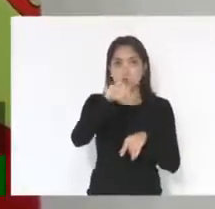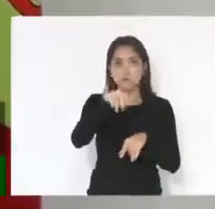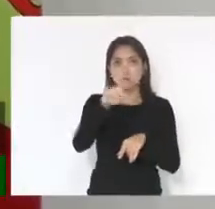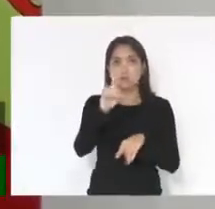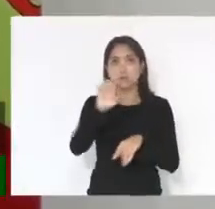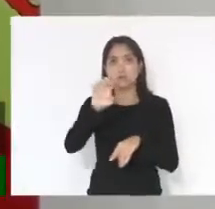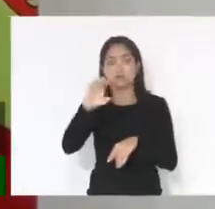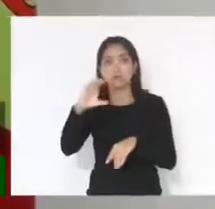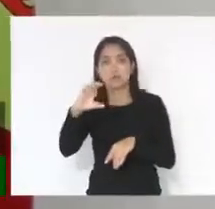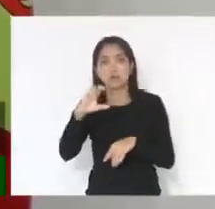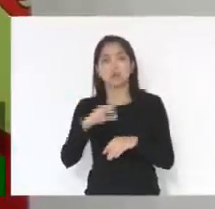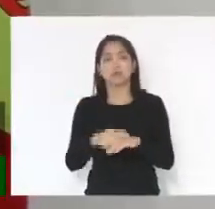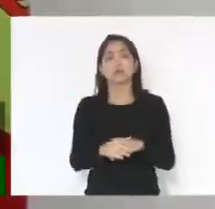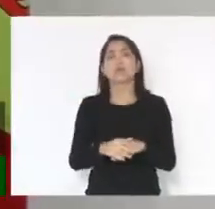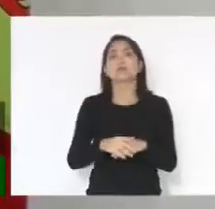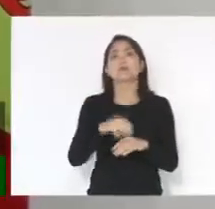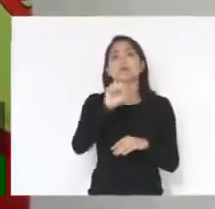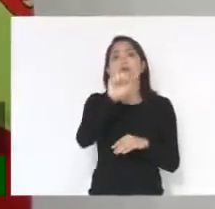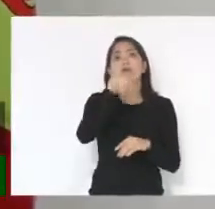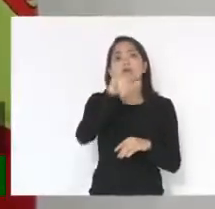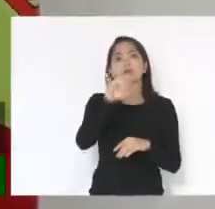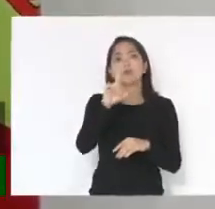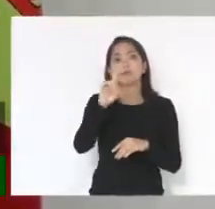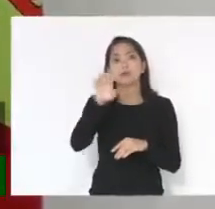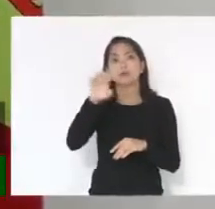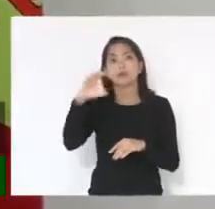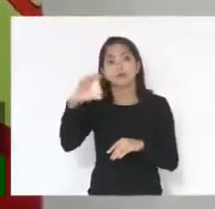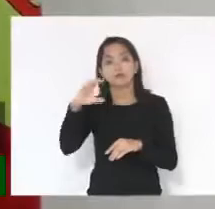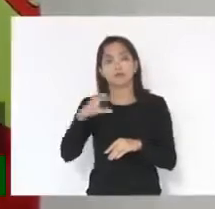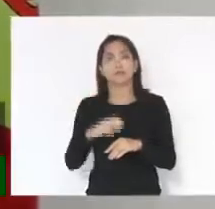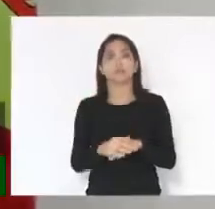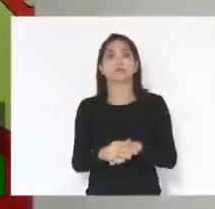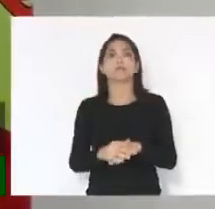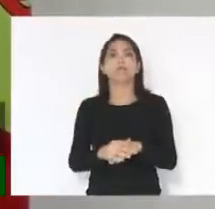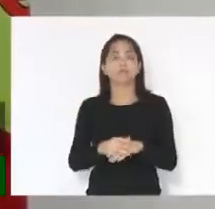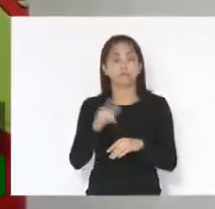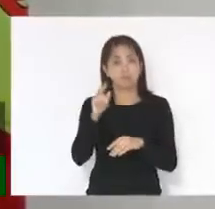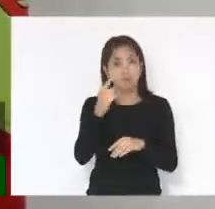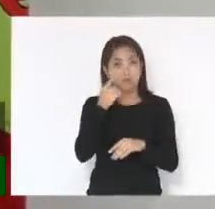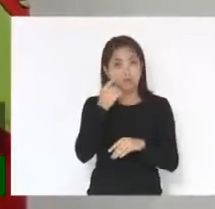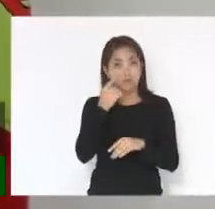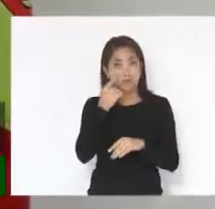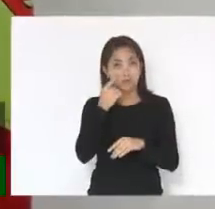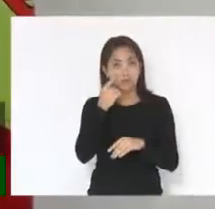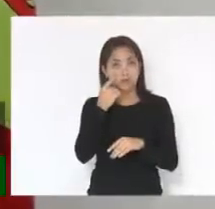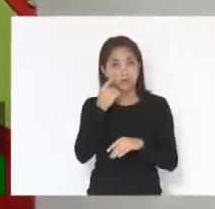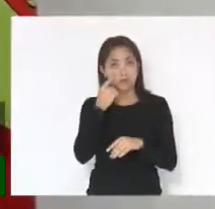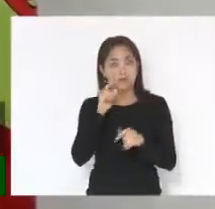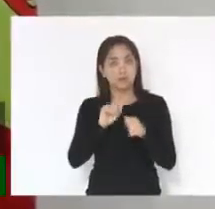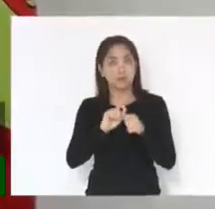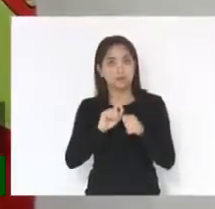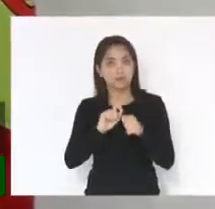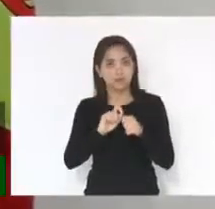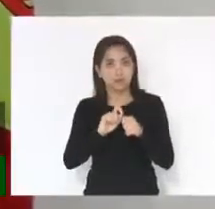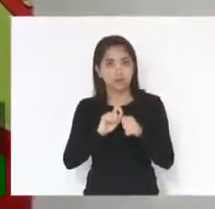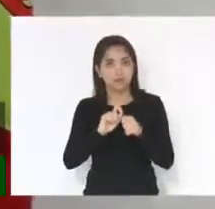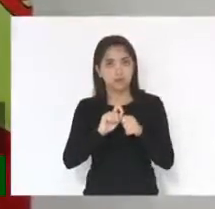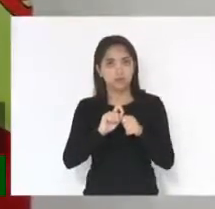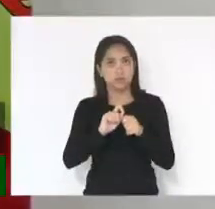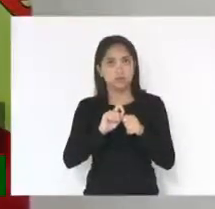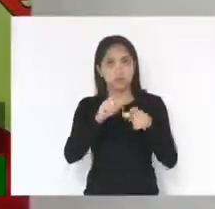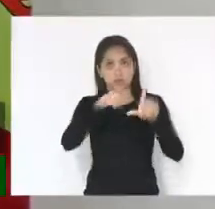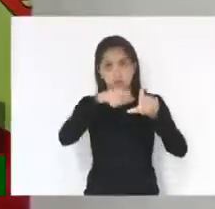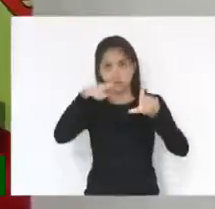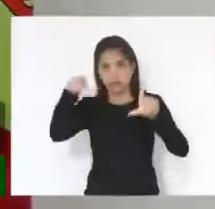Sistema Nacional de Informação de Defesa do Consumidor, realizou, preste bem atenção nos números, e quem